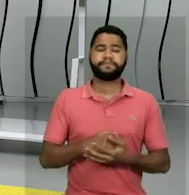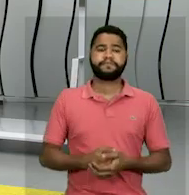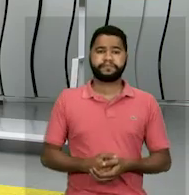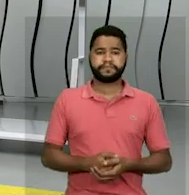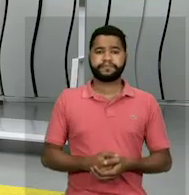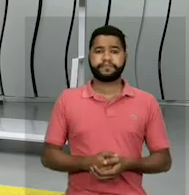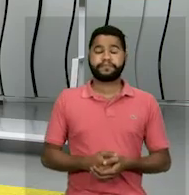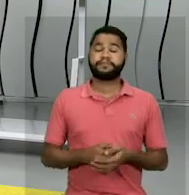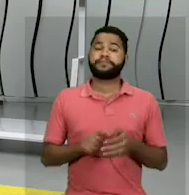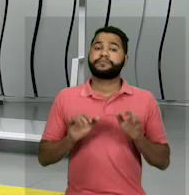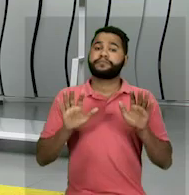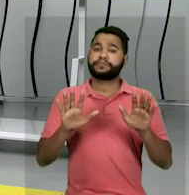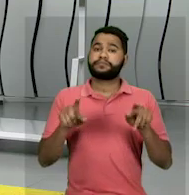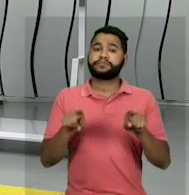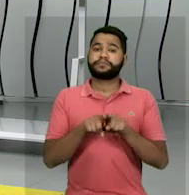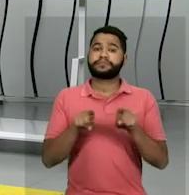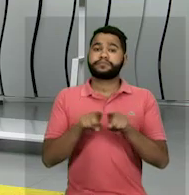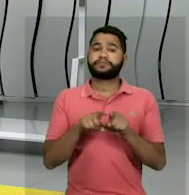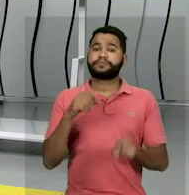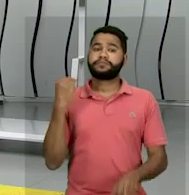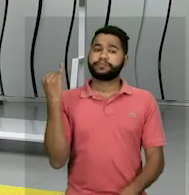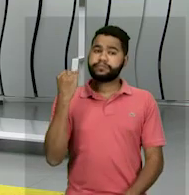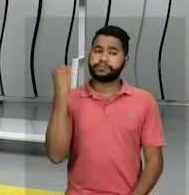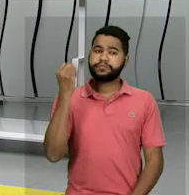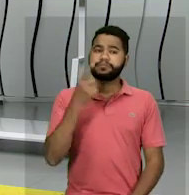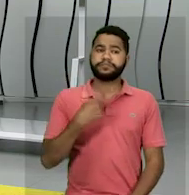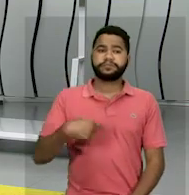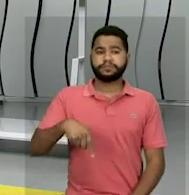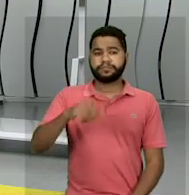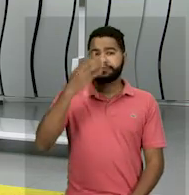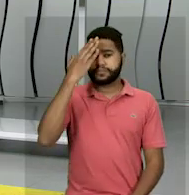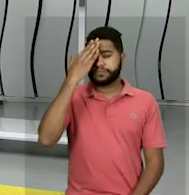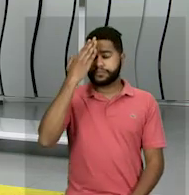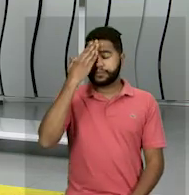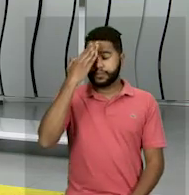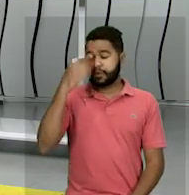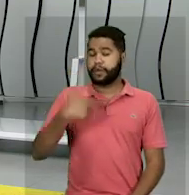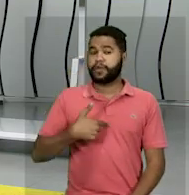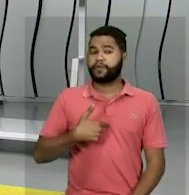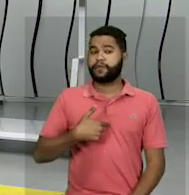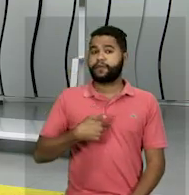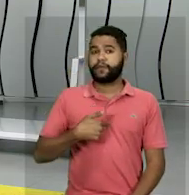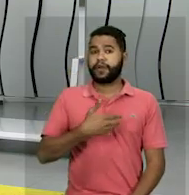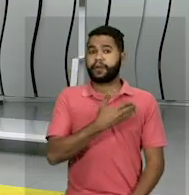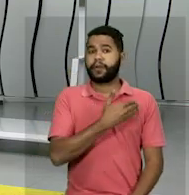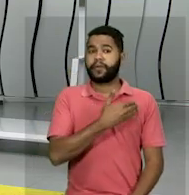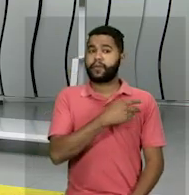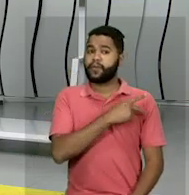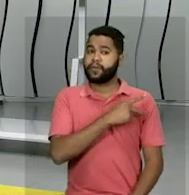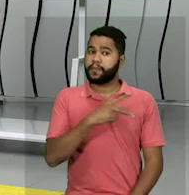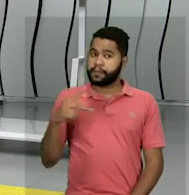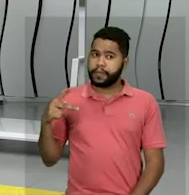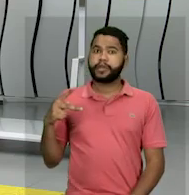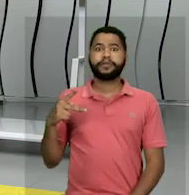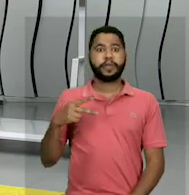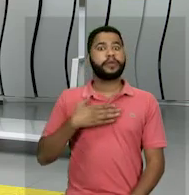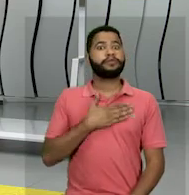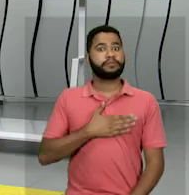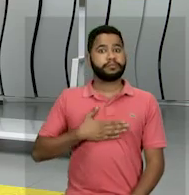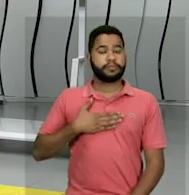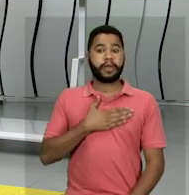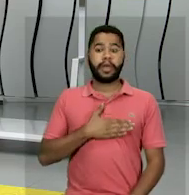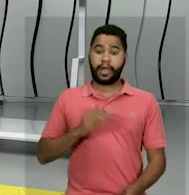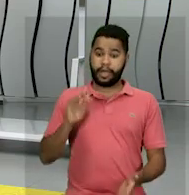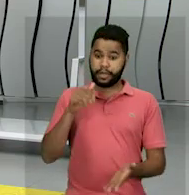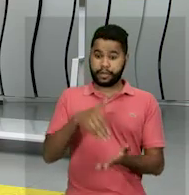aqui, mas é importante também que a gente saiba que Vargas ele vai ser um presidente muito querido até, né, os